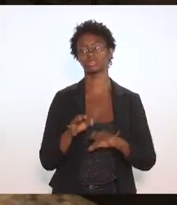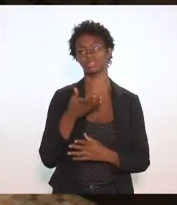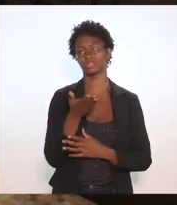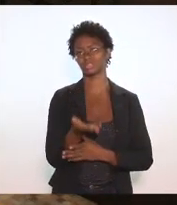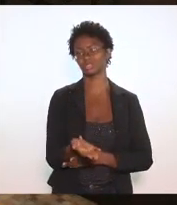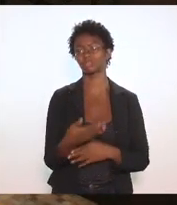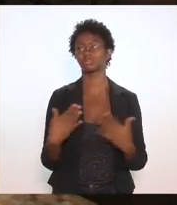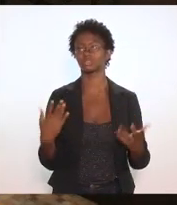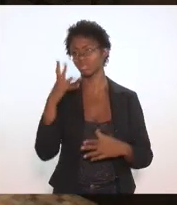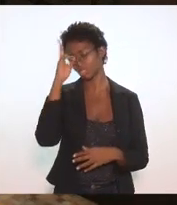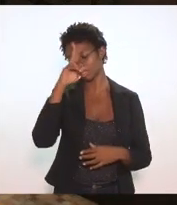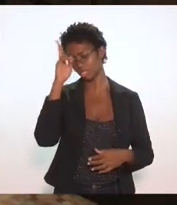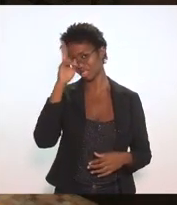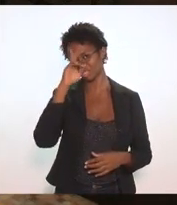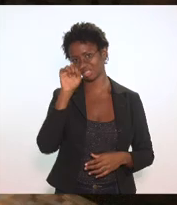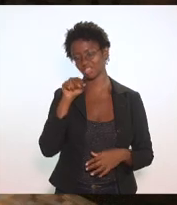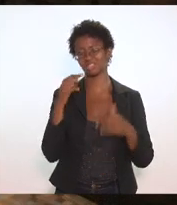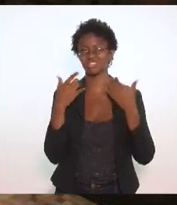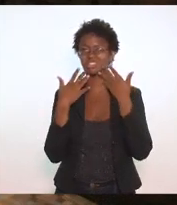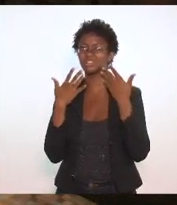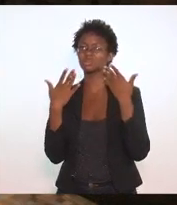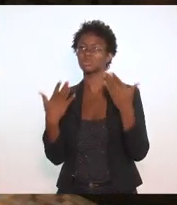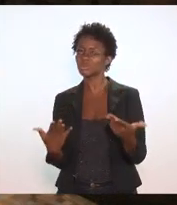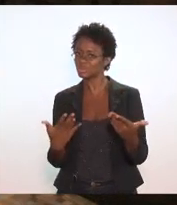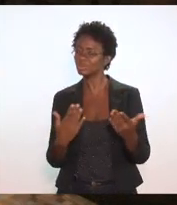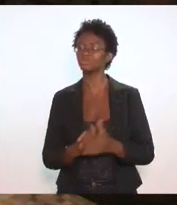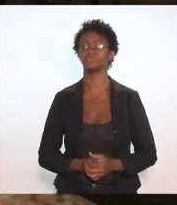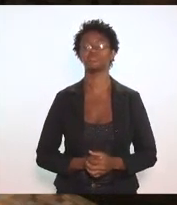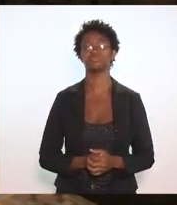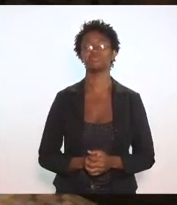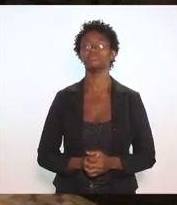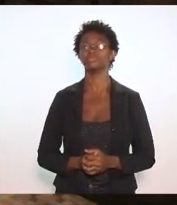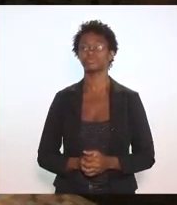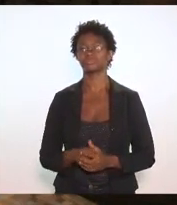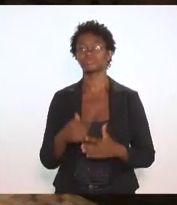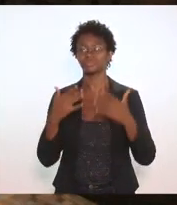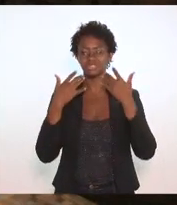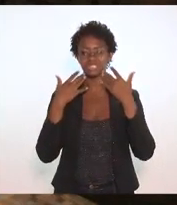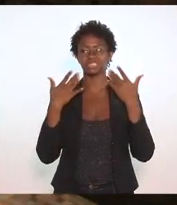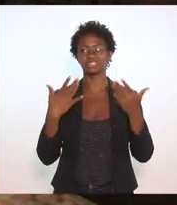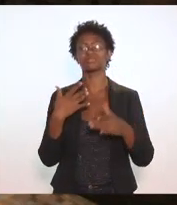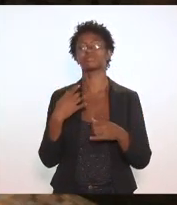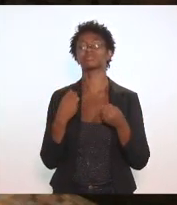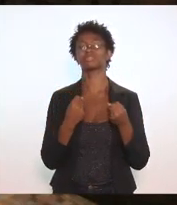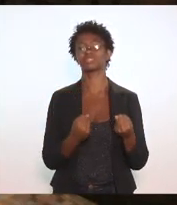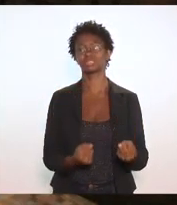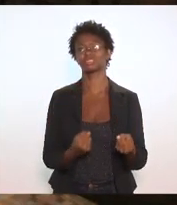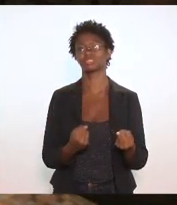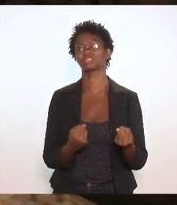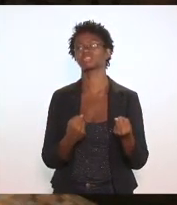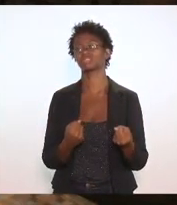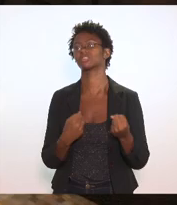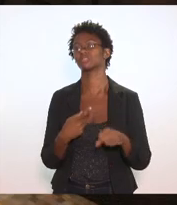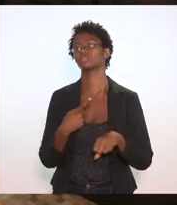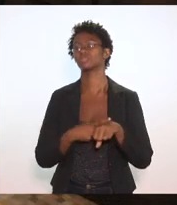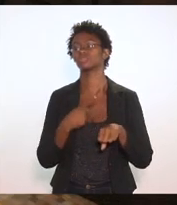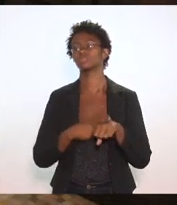lembrar dessa expressão, deputado Luiz Paulo, mais grosseira, mais visceral